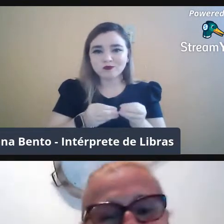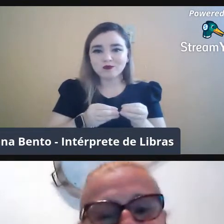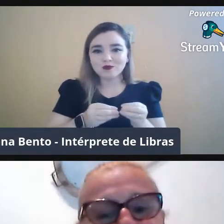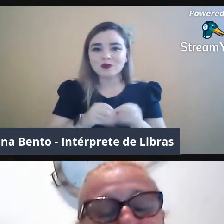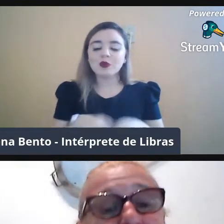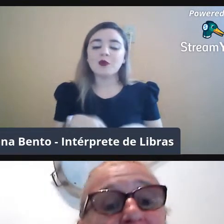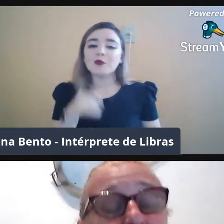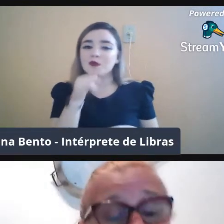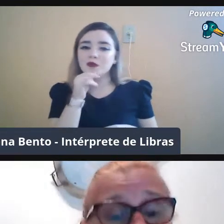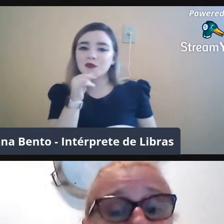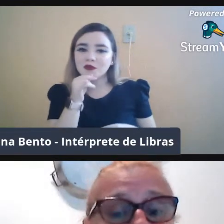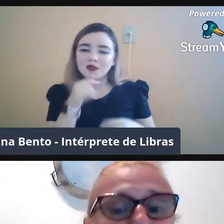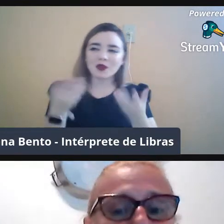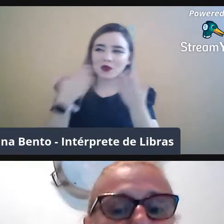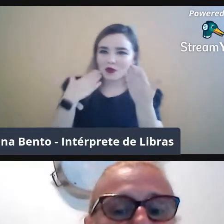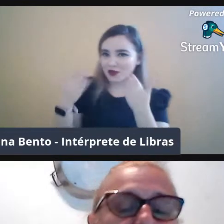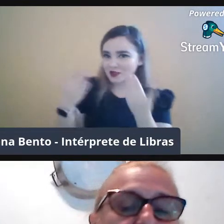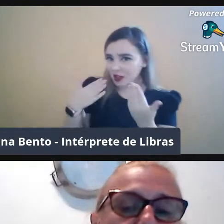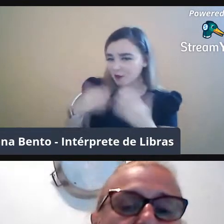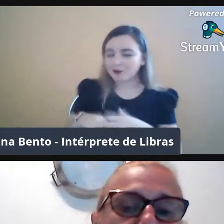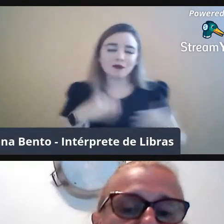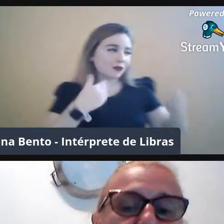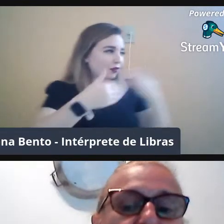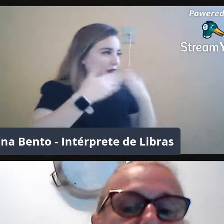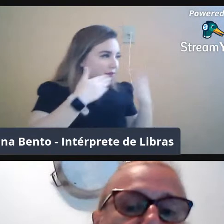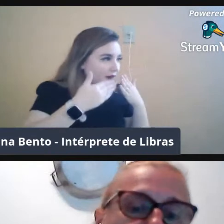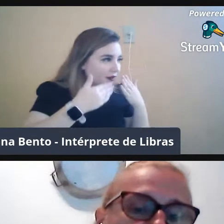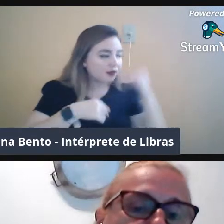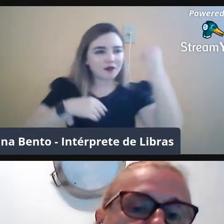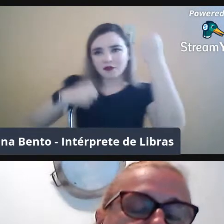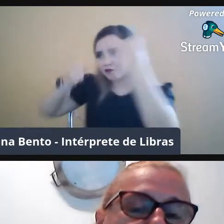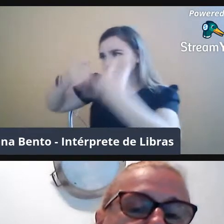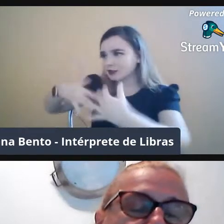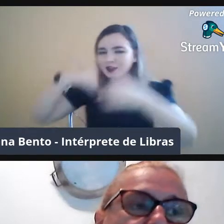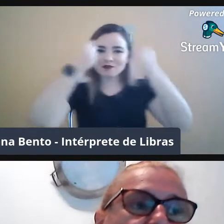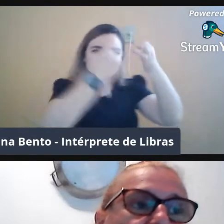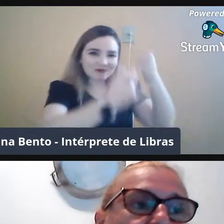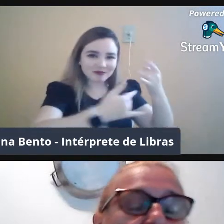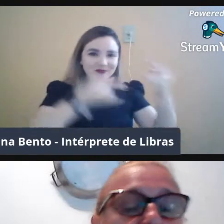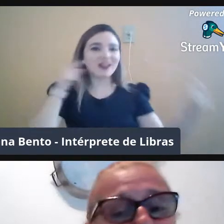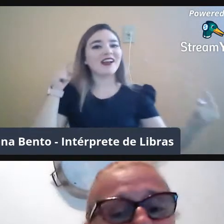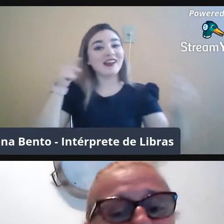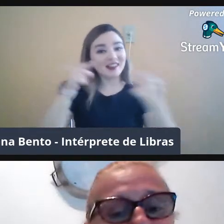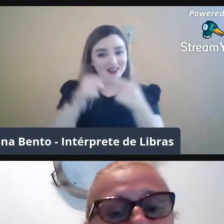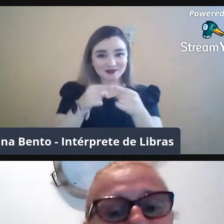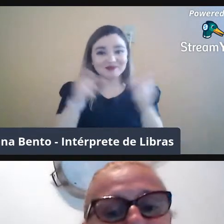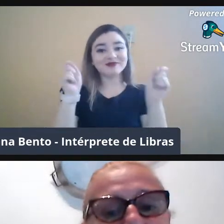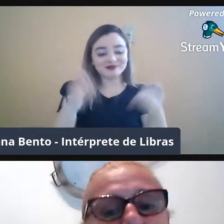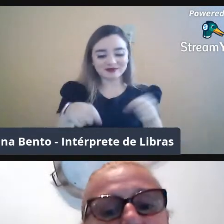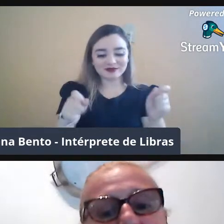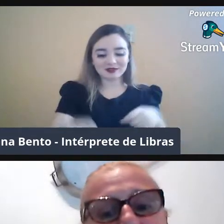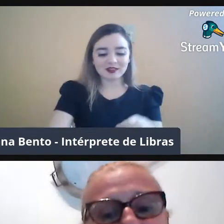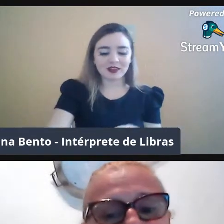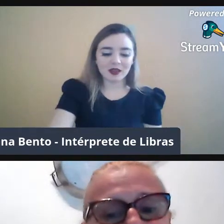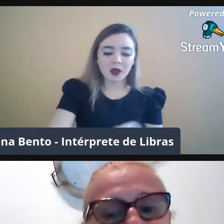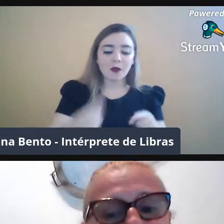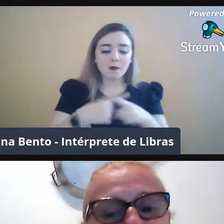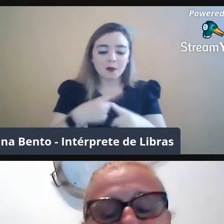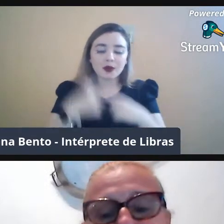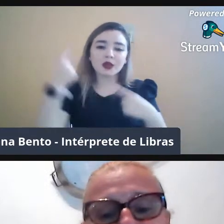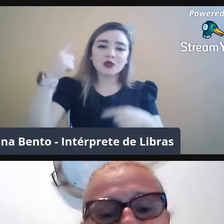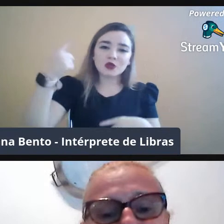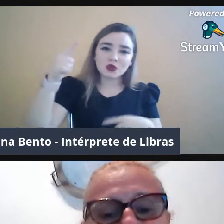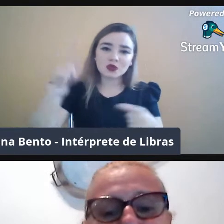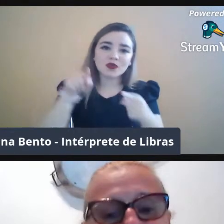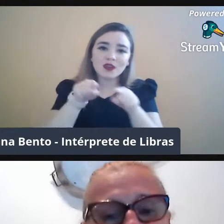assunto, eu falo outro, e às vezes um complementava muito o assunto com o outro, né? Porque a geografia entra dentro da